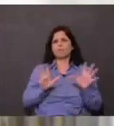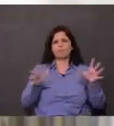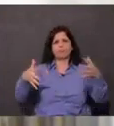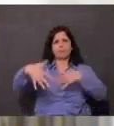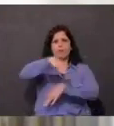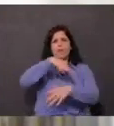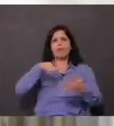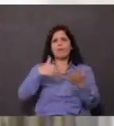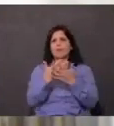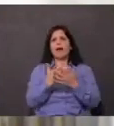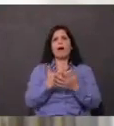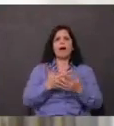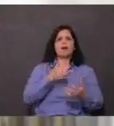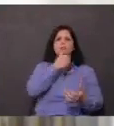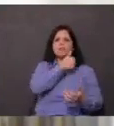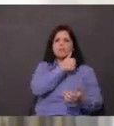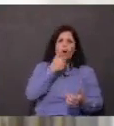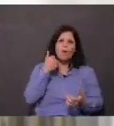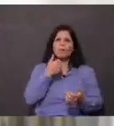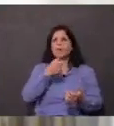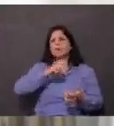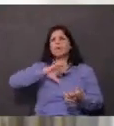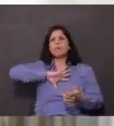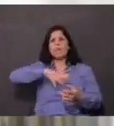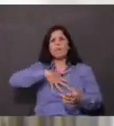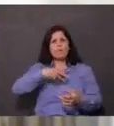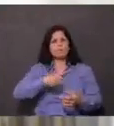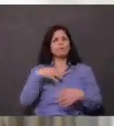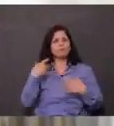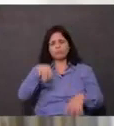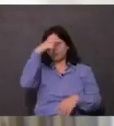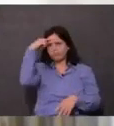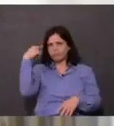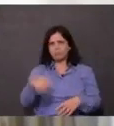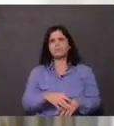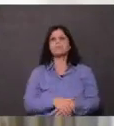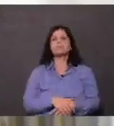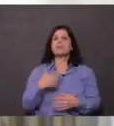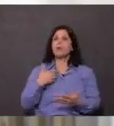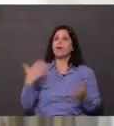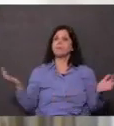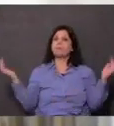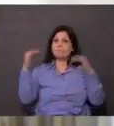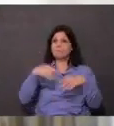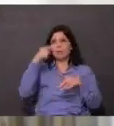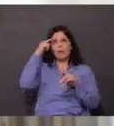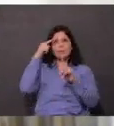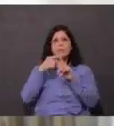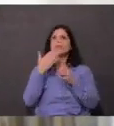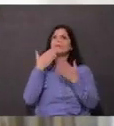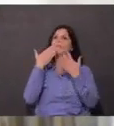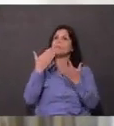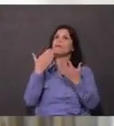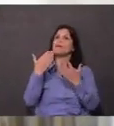colpito e ancora causa tanta difficoltà nel mondo. Ci siamo riuniti per pregare insieme